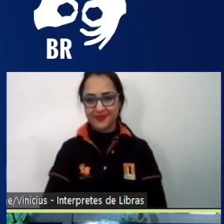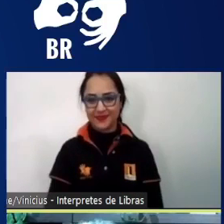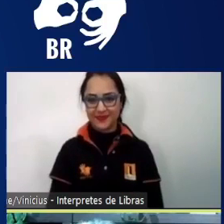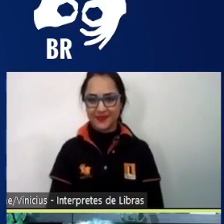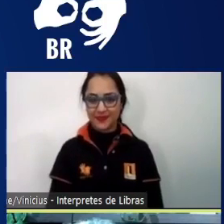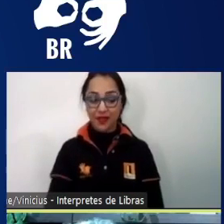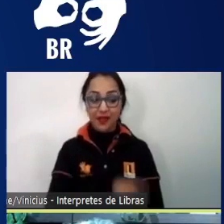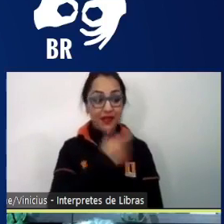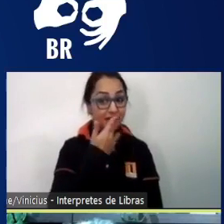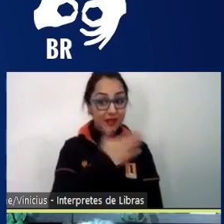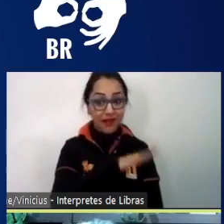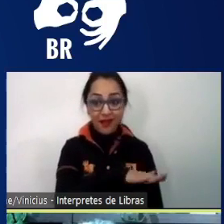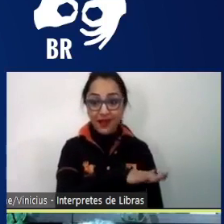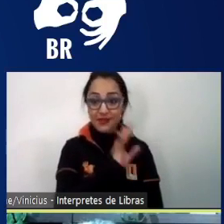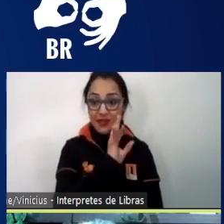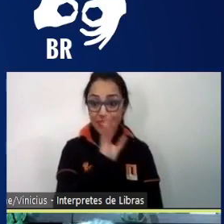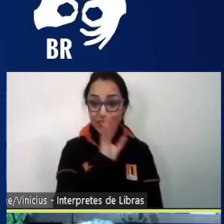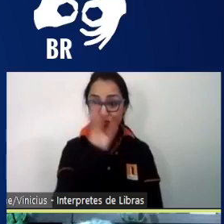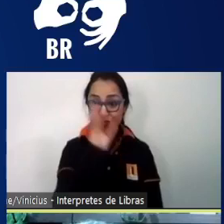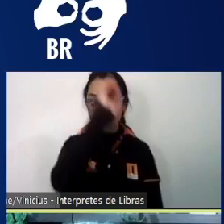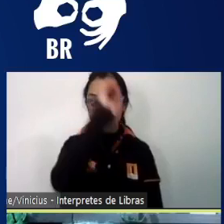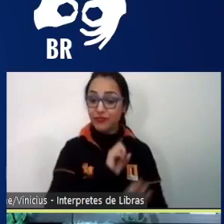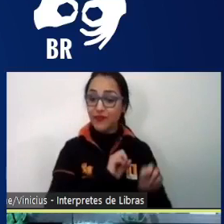colocando isso como